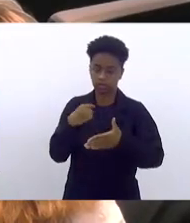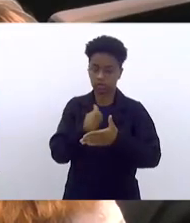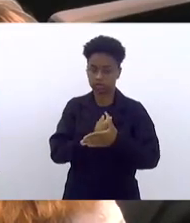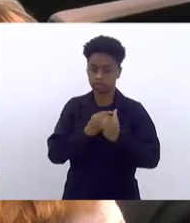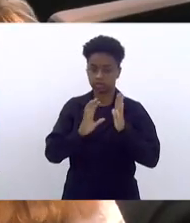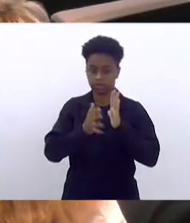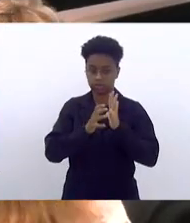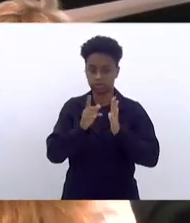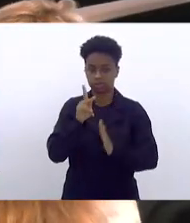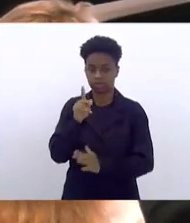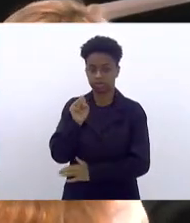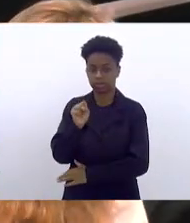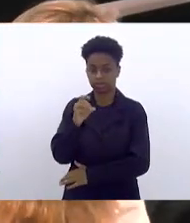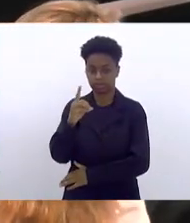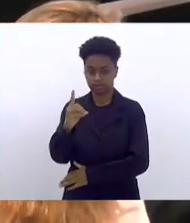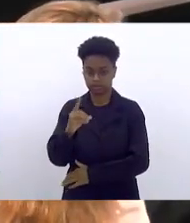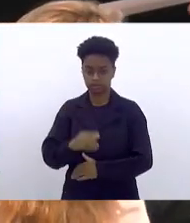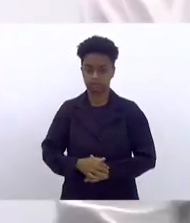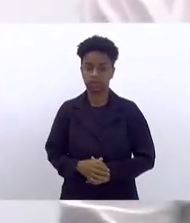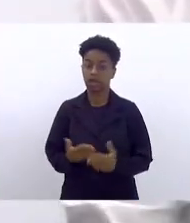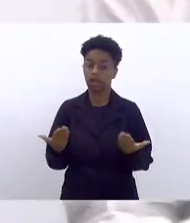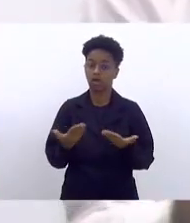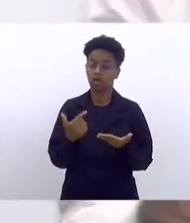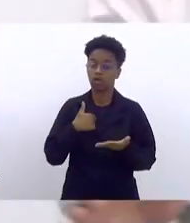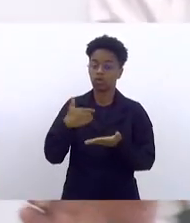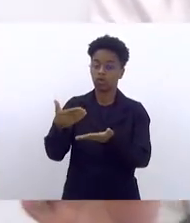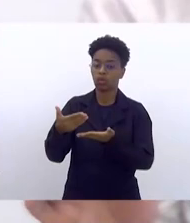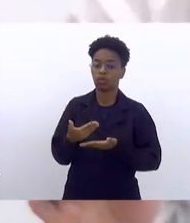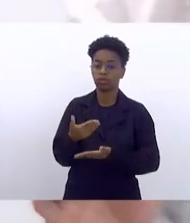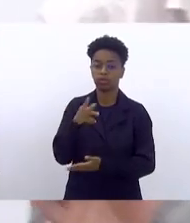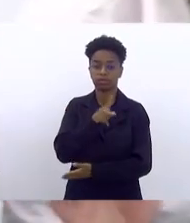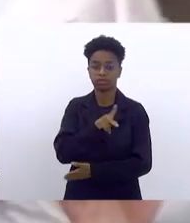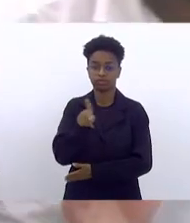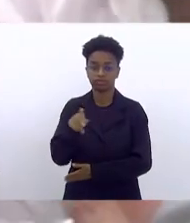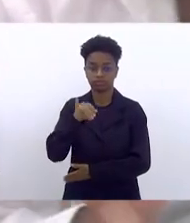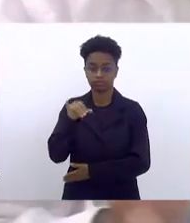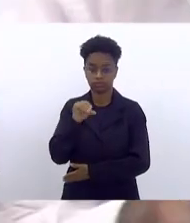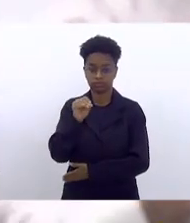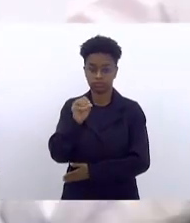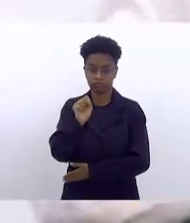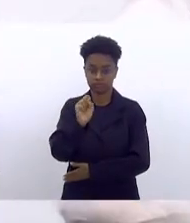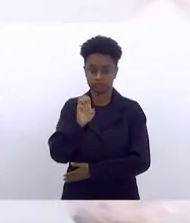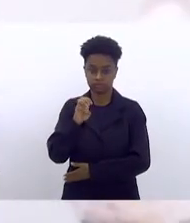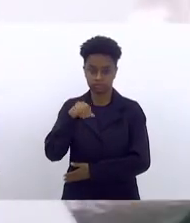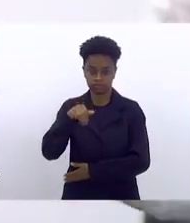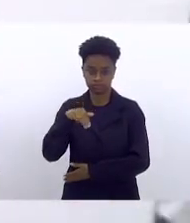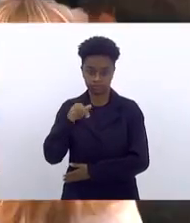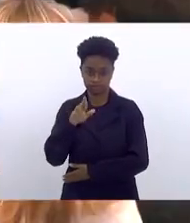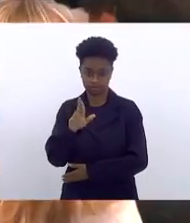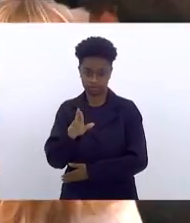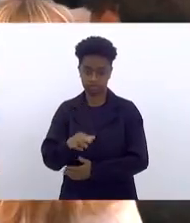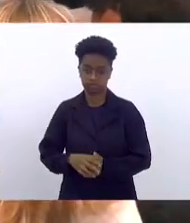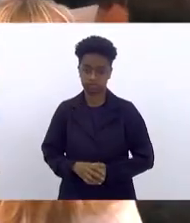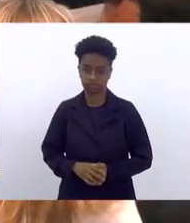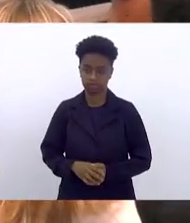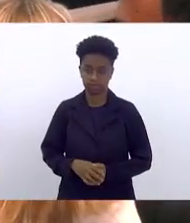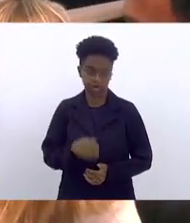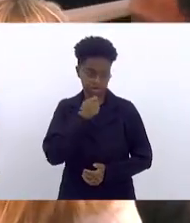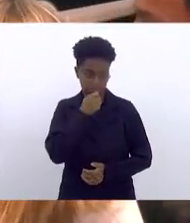PSD nesse momento eu passo a palavra agora ao professor Josemar deputado Josemar está ligado aqui